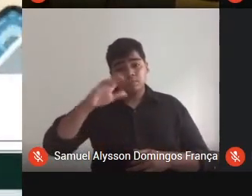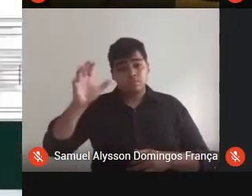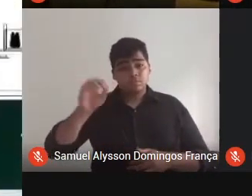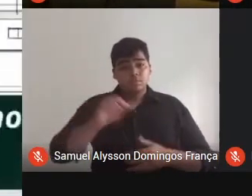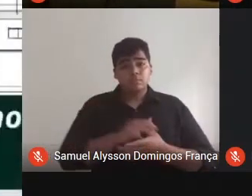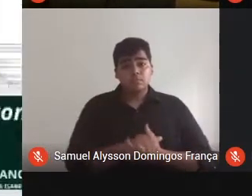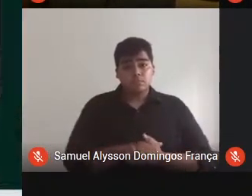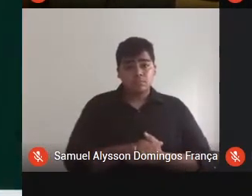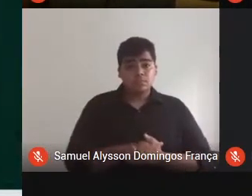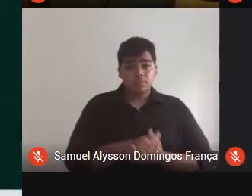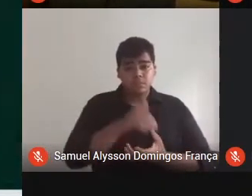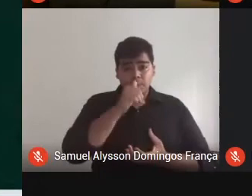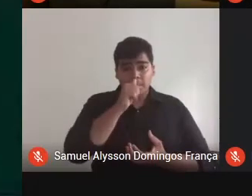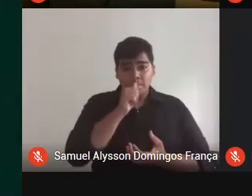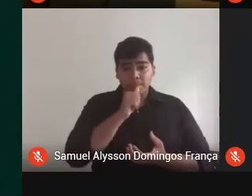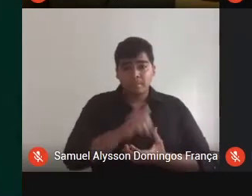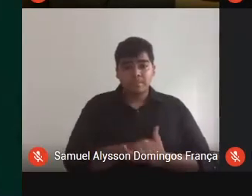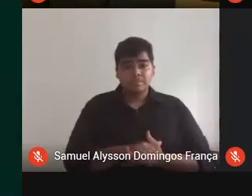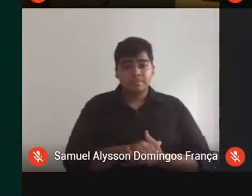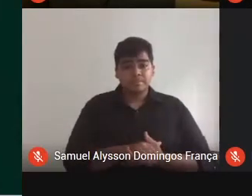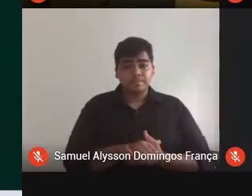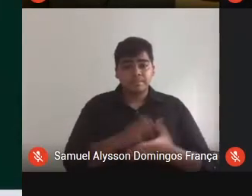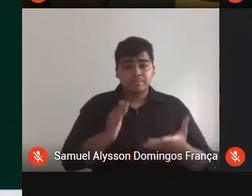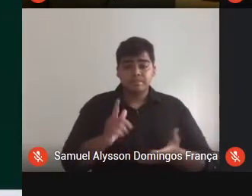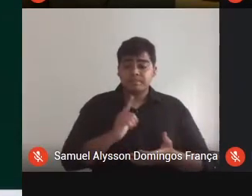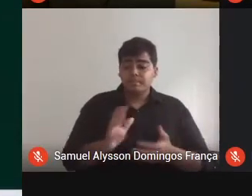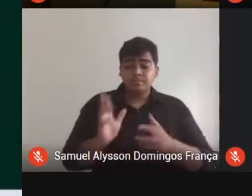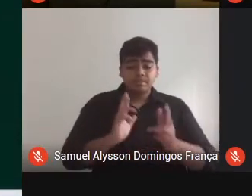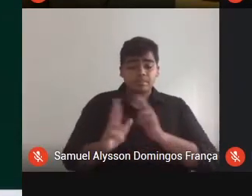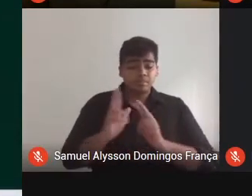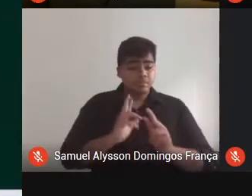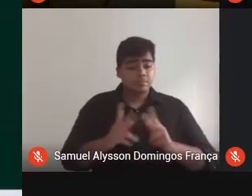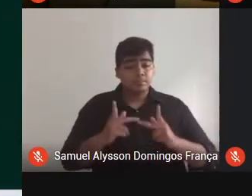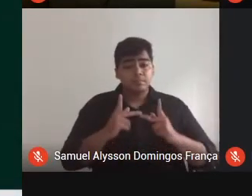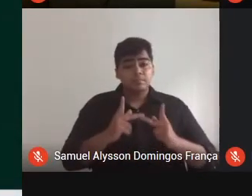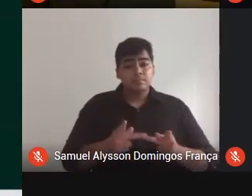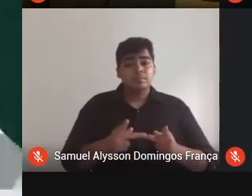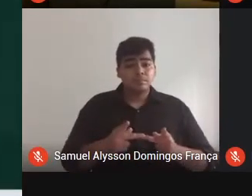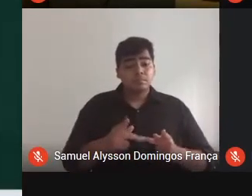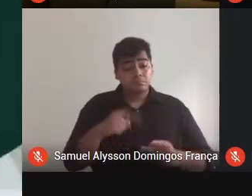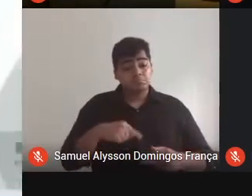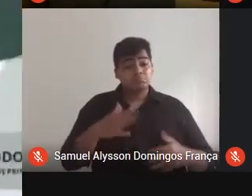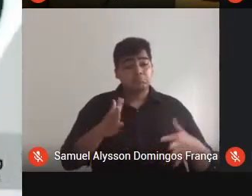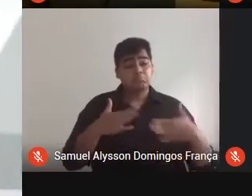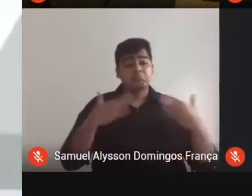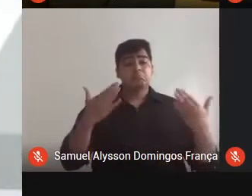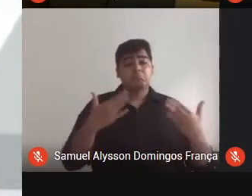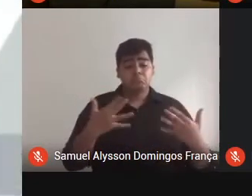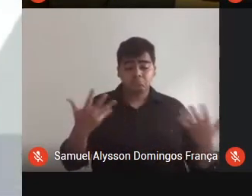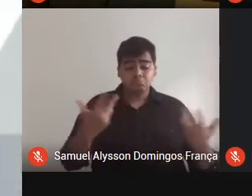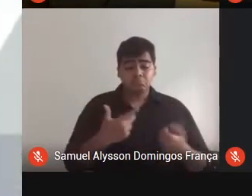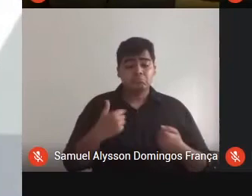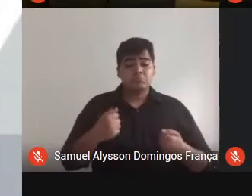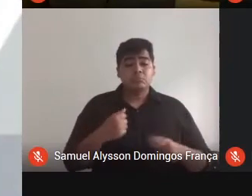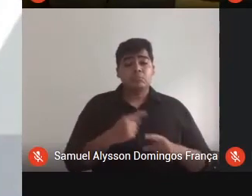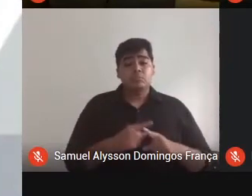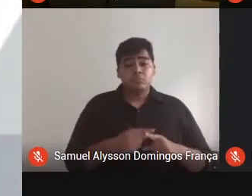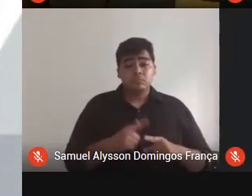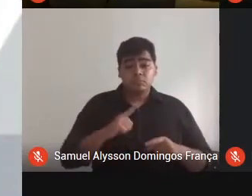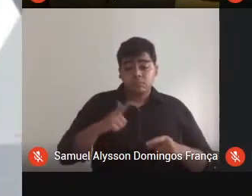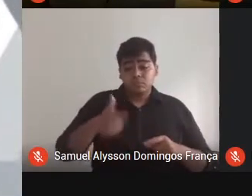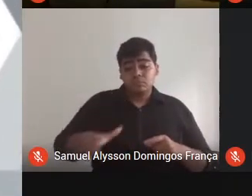Então, o resultado desses projetos, né, me surpreende muito. Por exemplo, temos aqui um outro